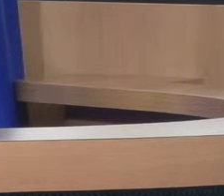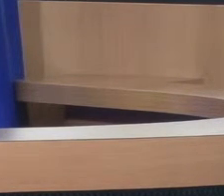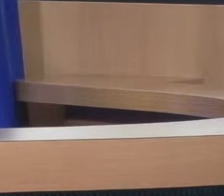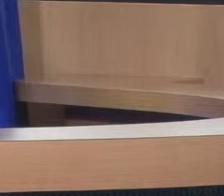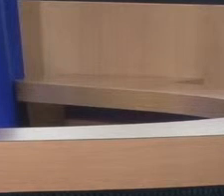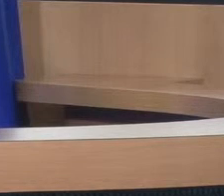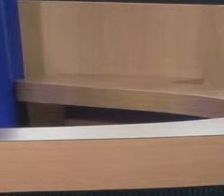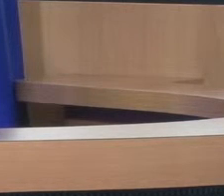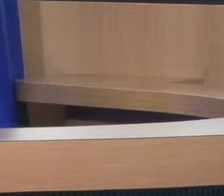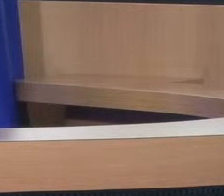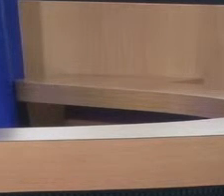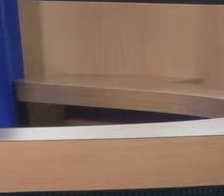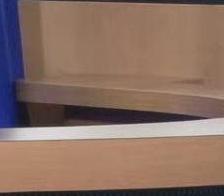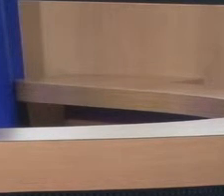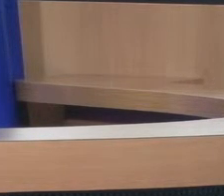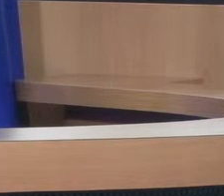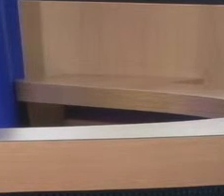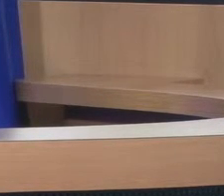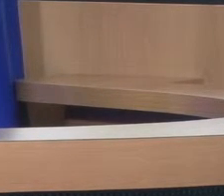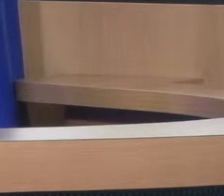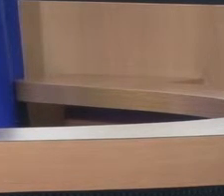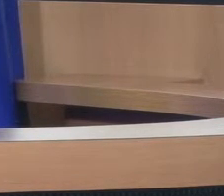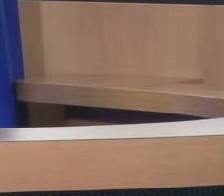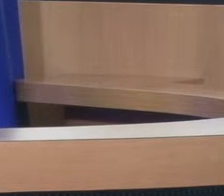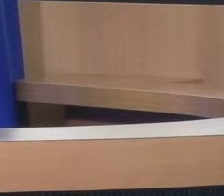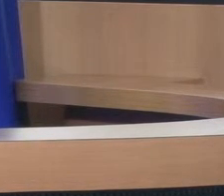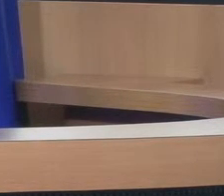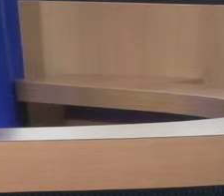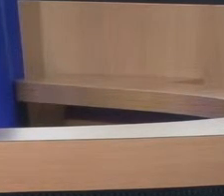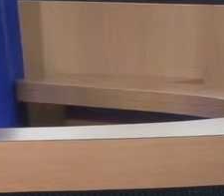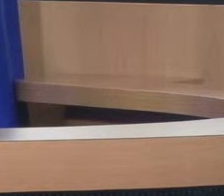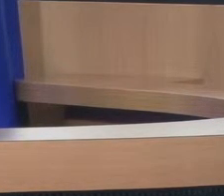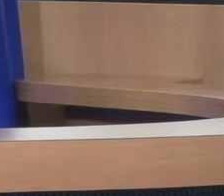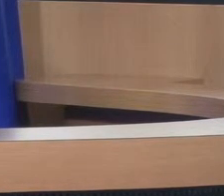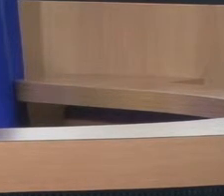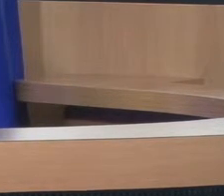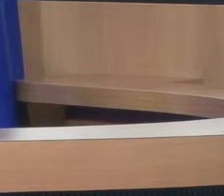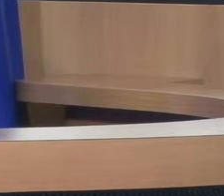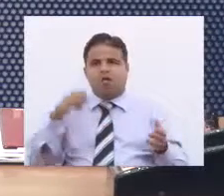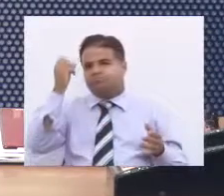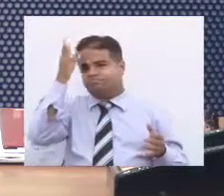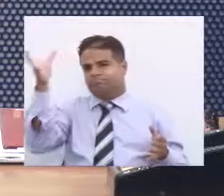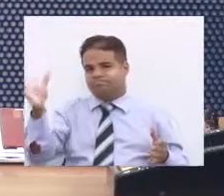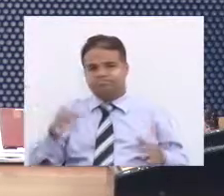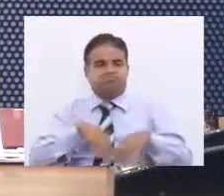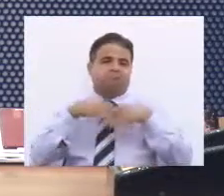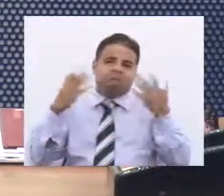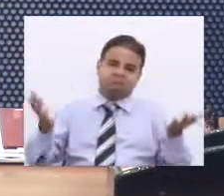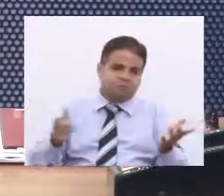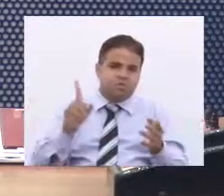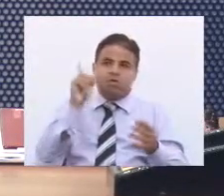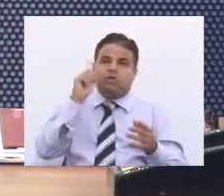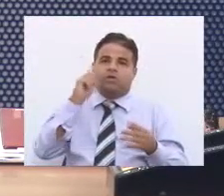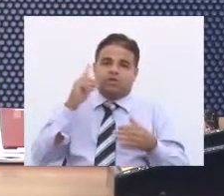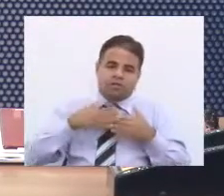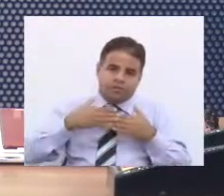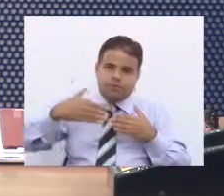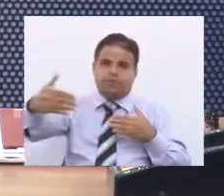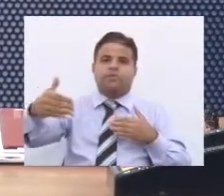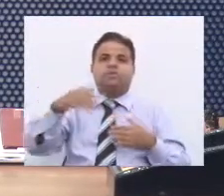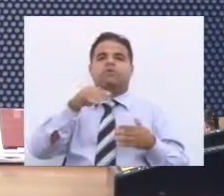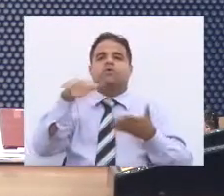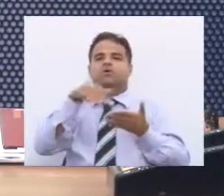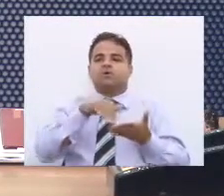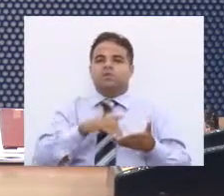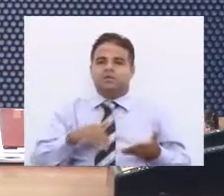as coordenadorias da administração e também da própria Secretaria de Governo. A pasta comportará uma receita